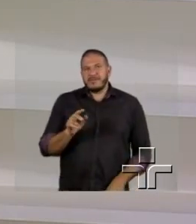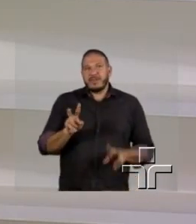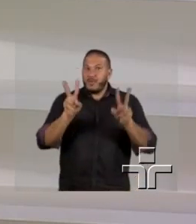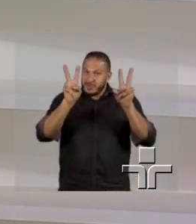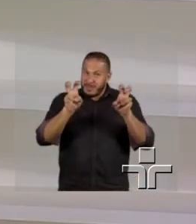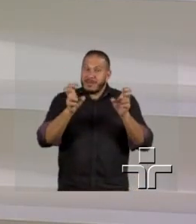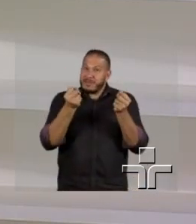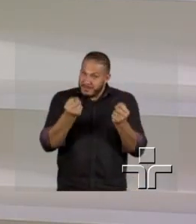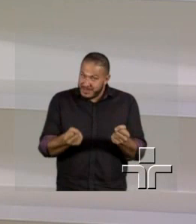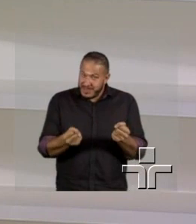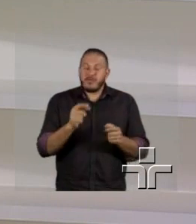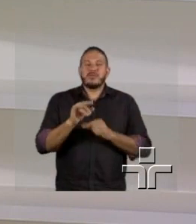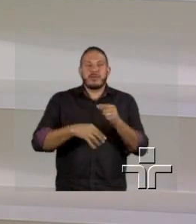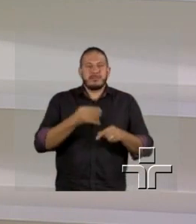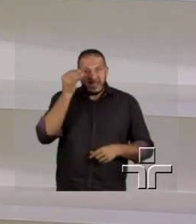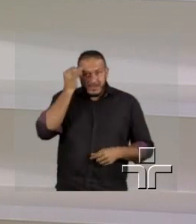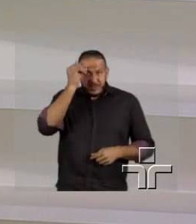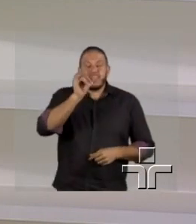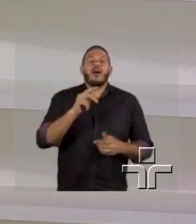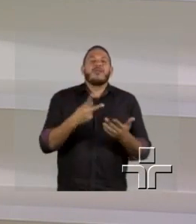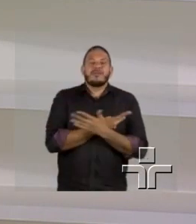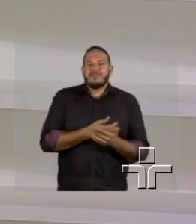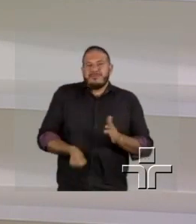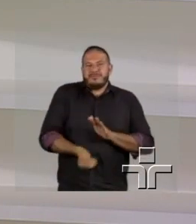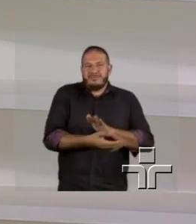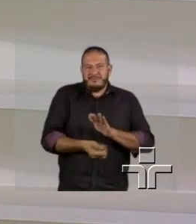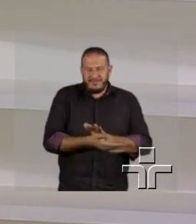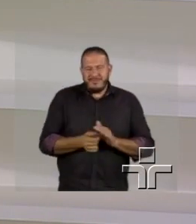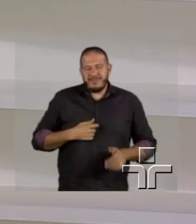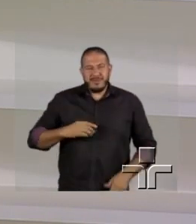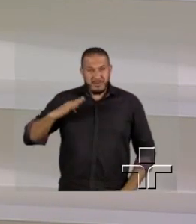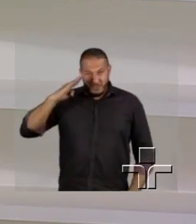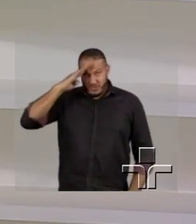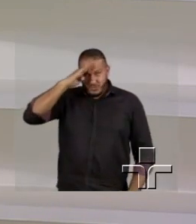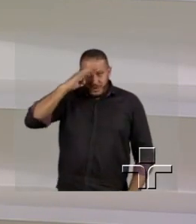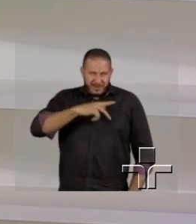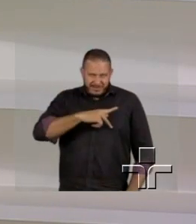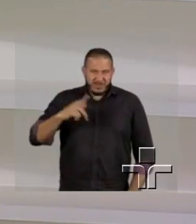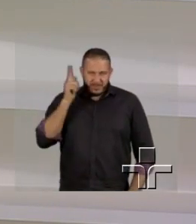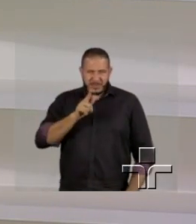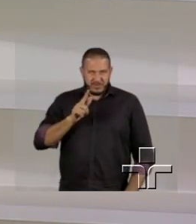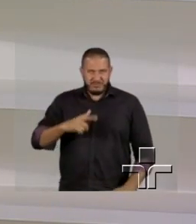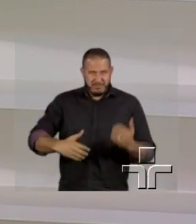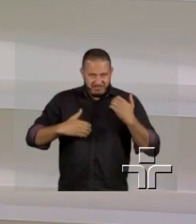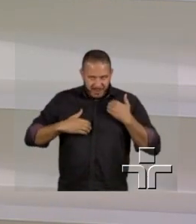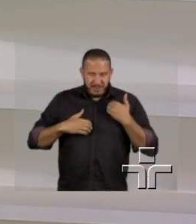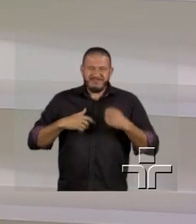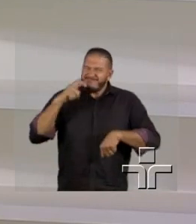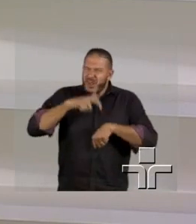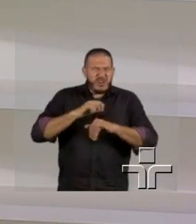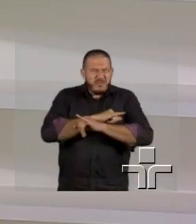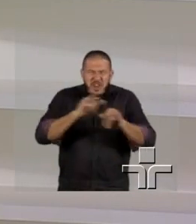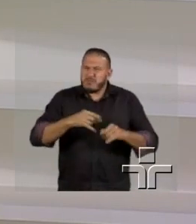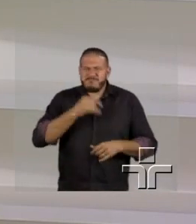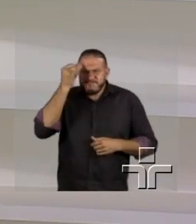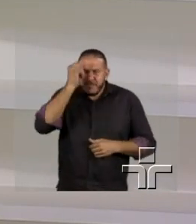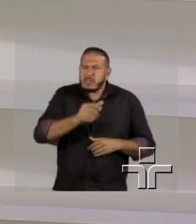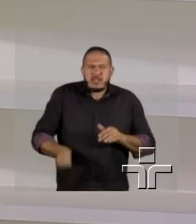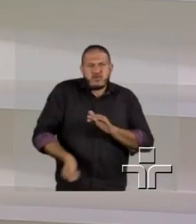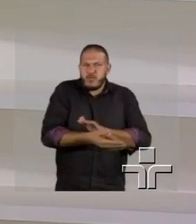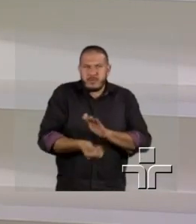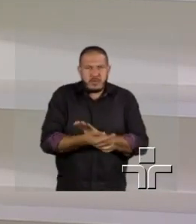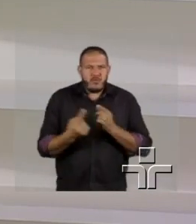a solução para isso, não acredito que seja uma grande rede de colégios militares. Por que está tendo essa febre de colégios militares? Não é